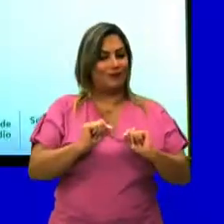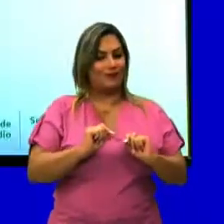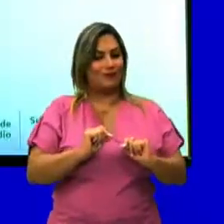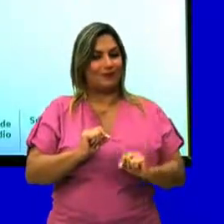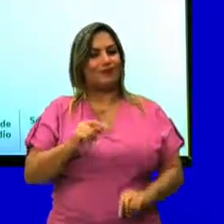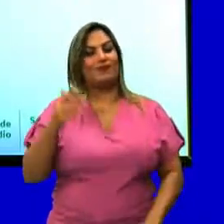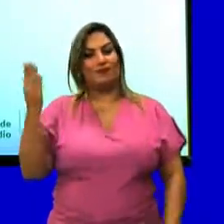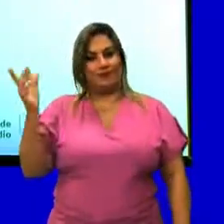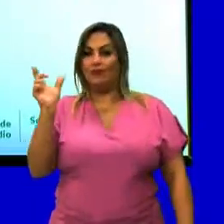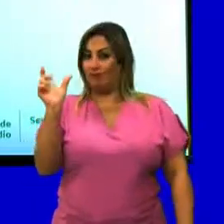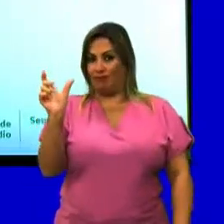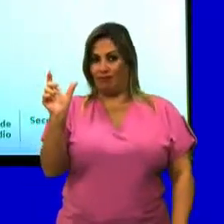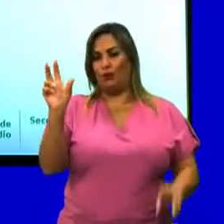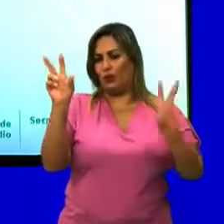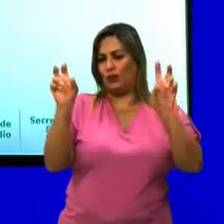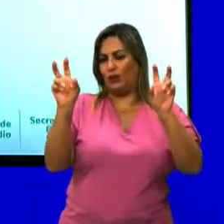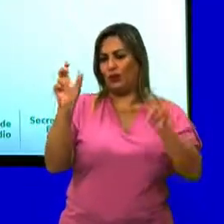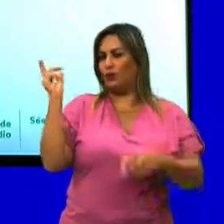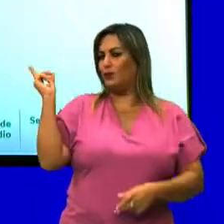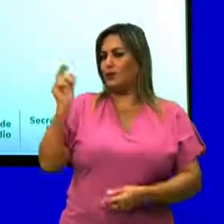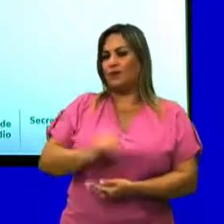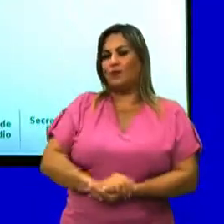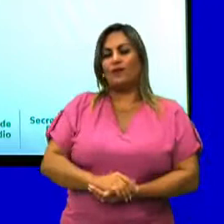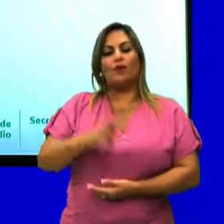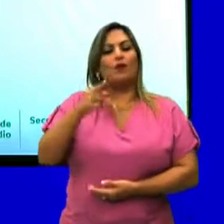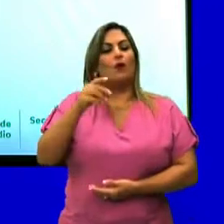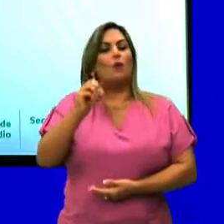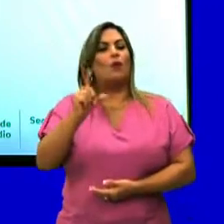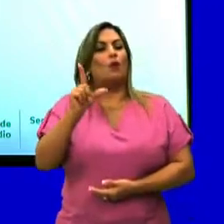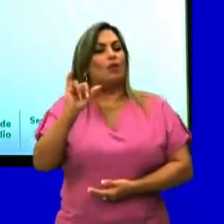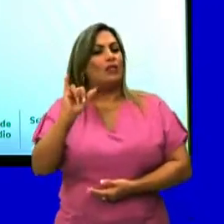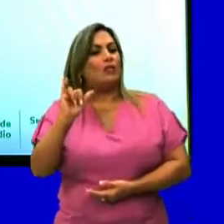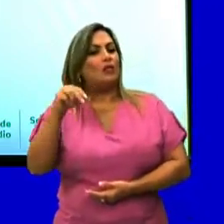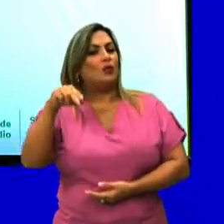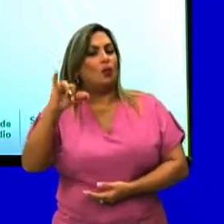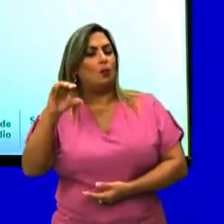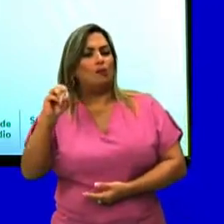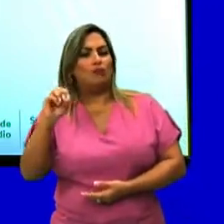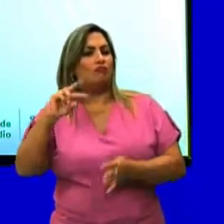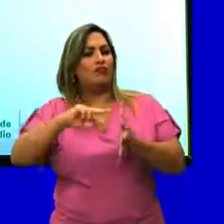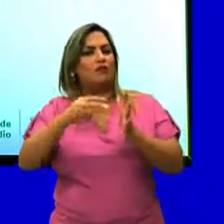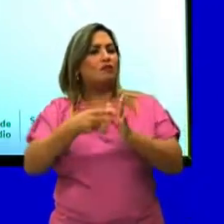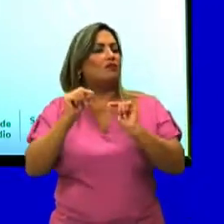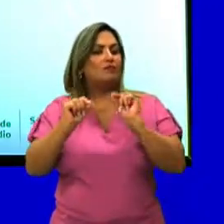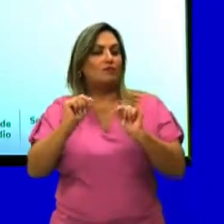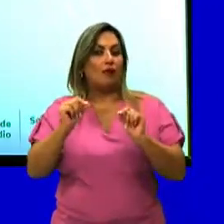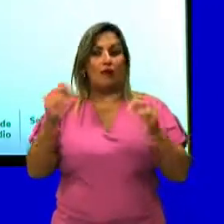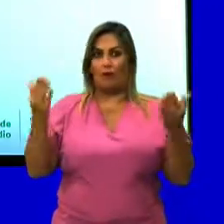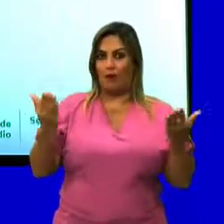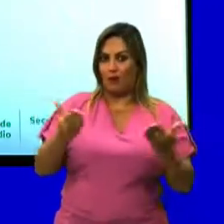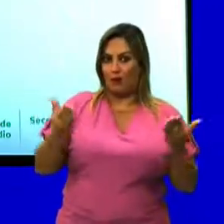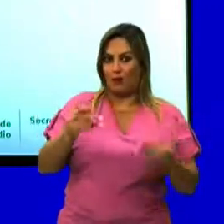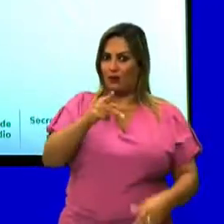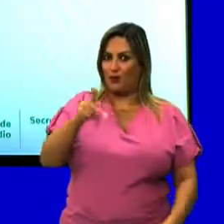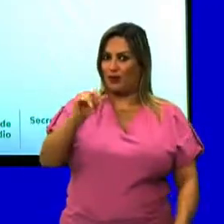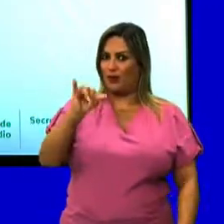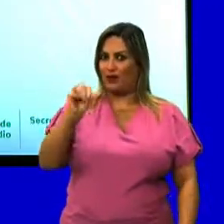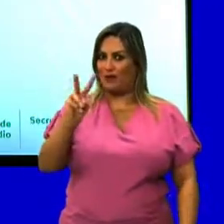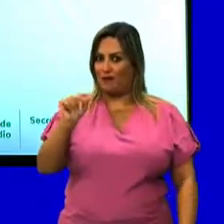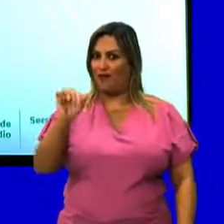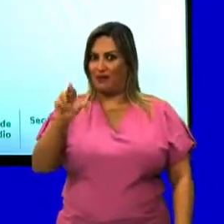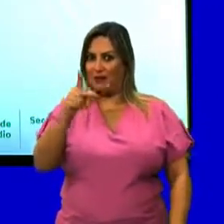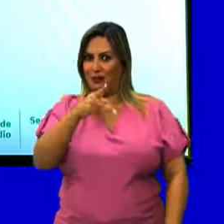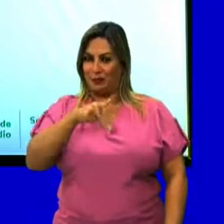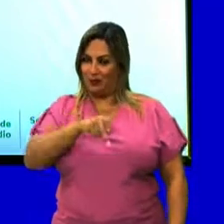ó polinômios O que que significa polinômios Polly hoje o Ivair tava